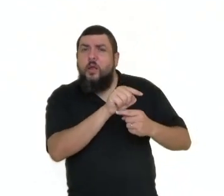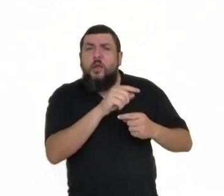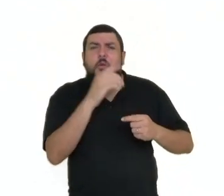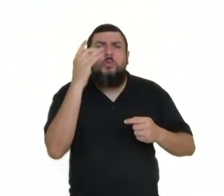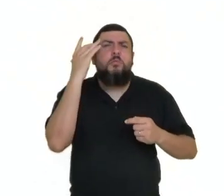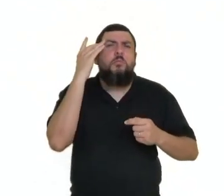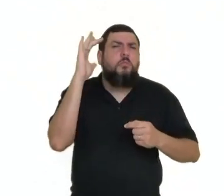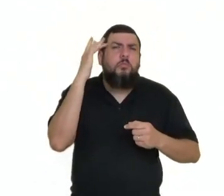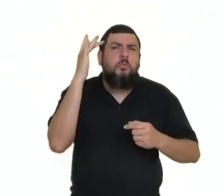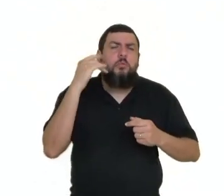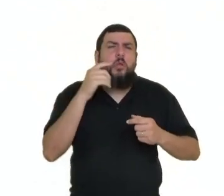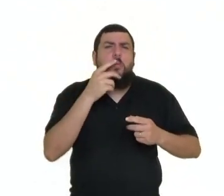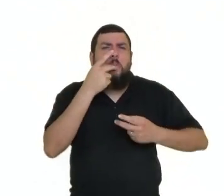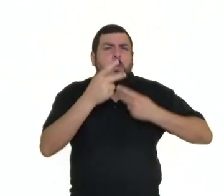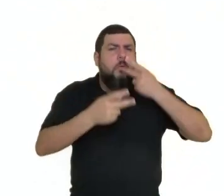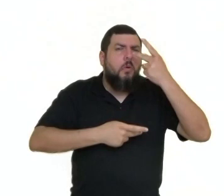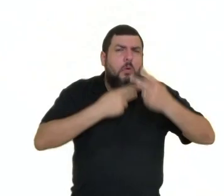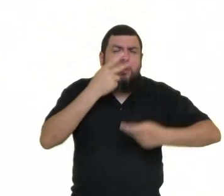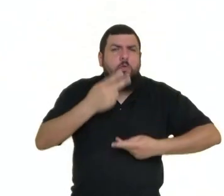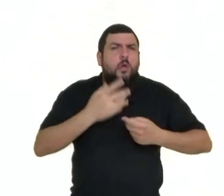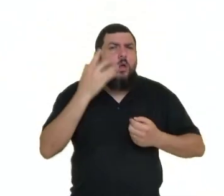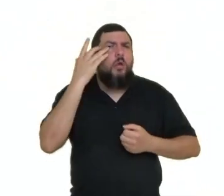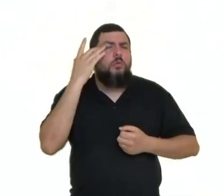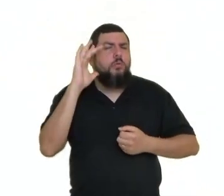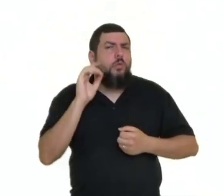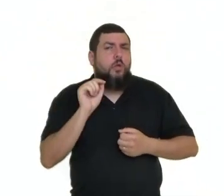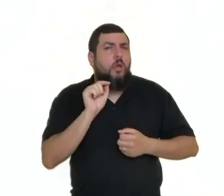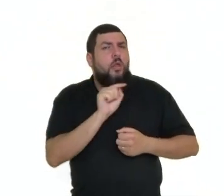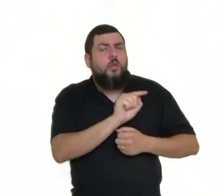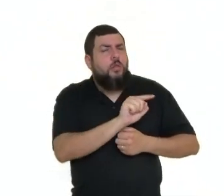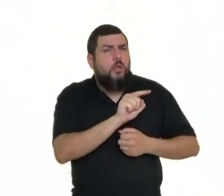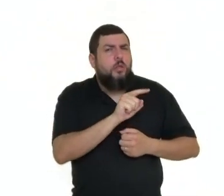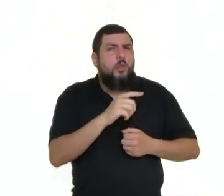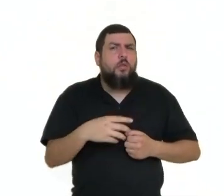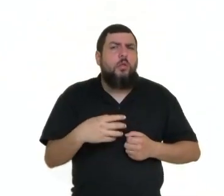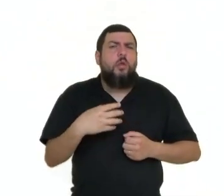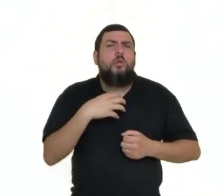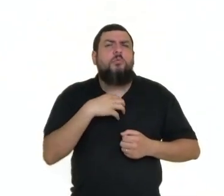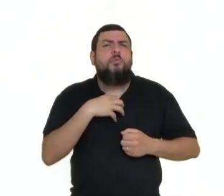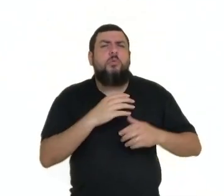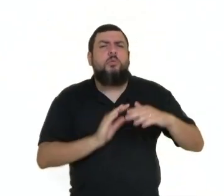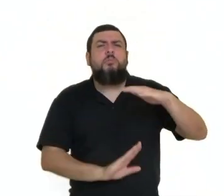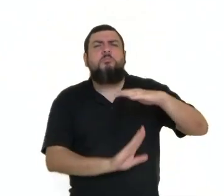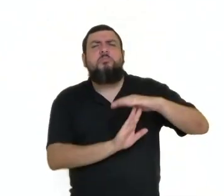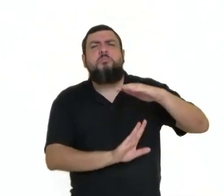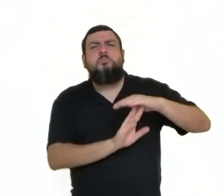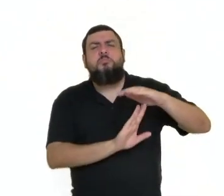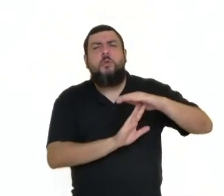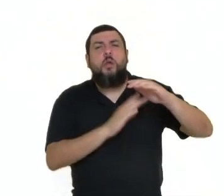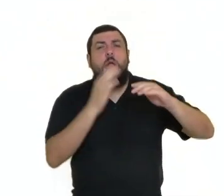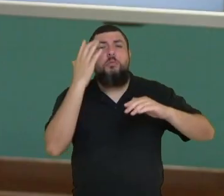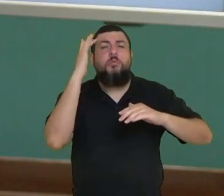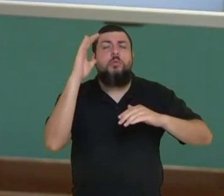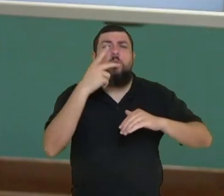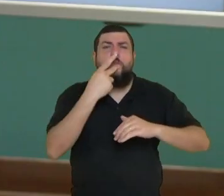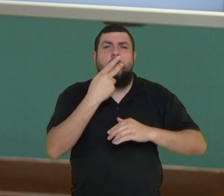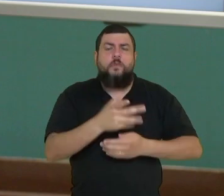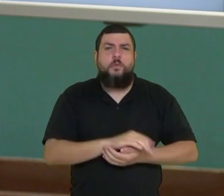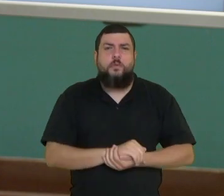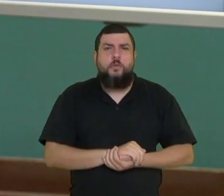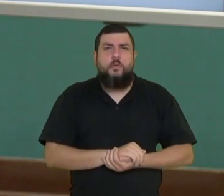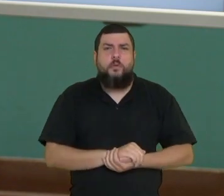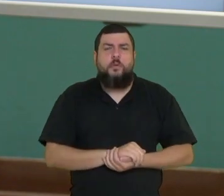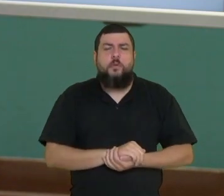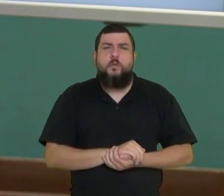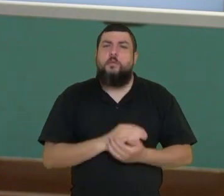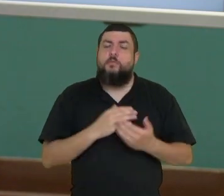pouco repertório cultural. Ele seria alguém que se exprime de maneira limitada, bem básica, Então, em alguns casos, de modo